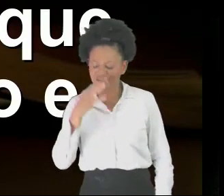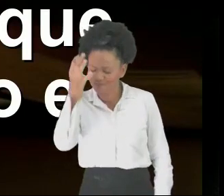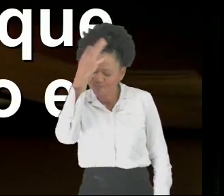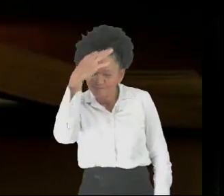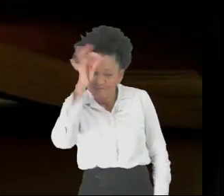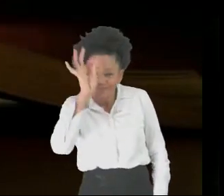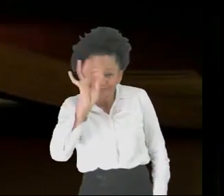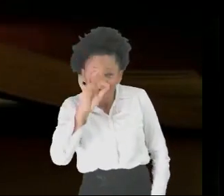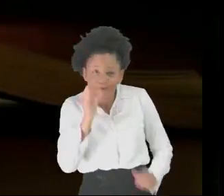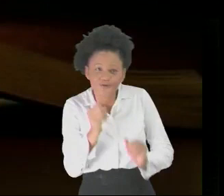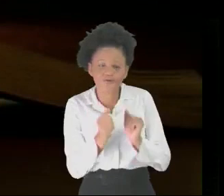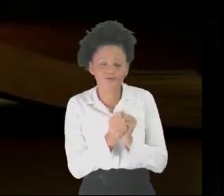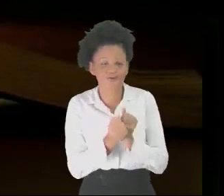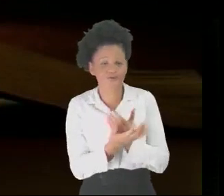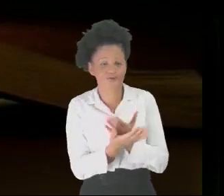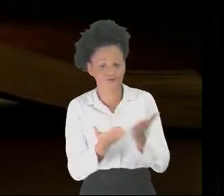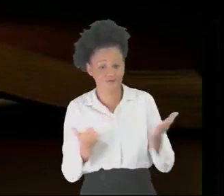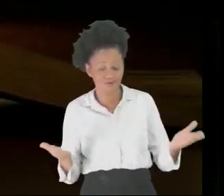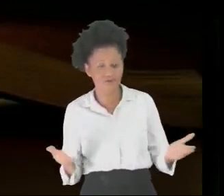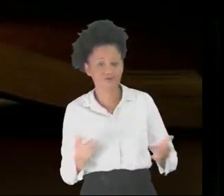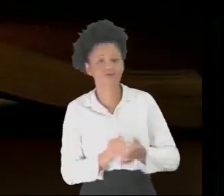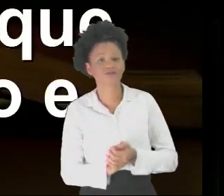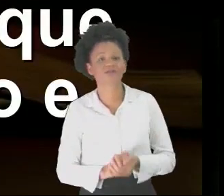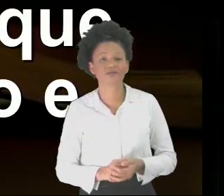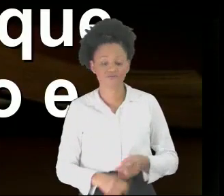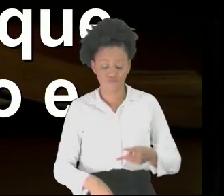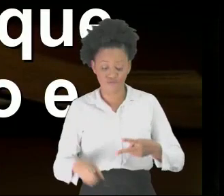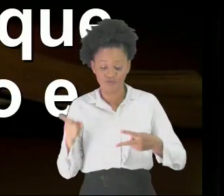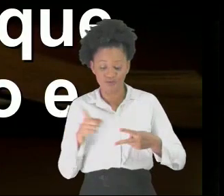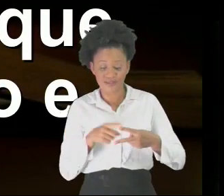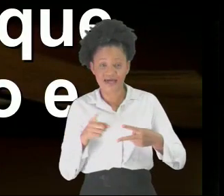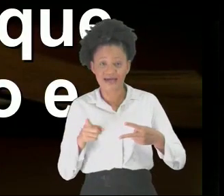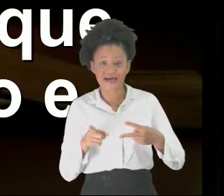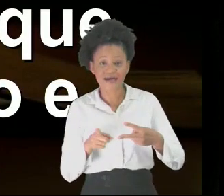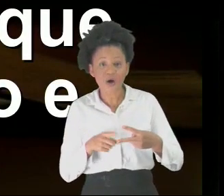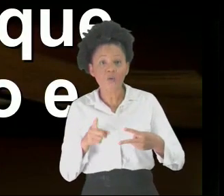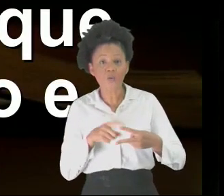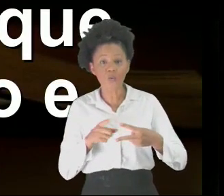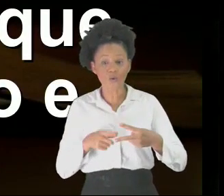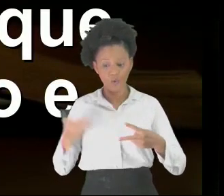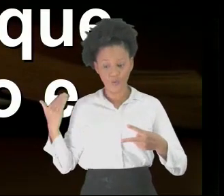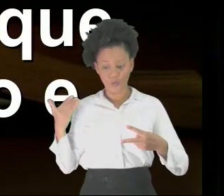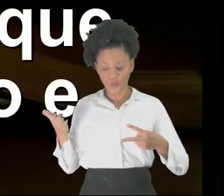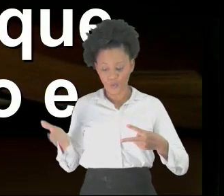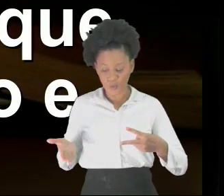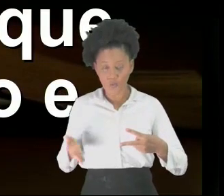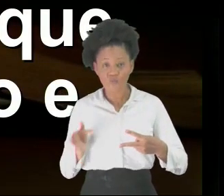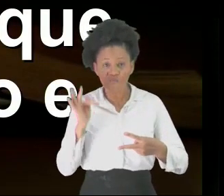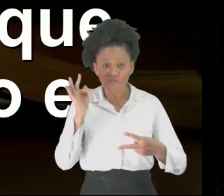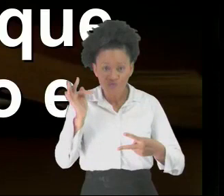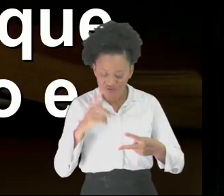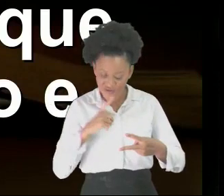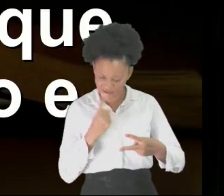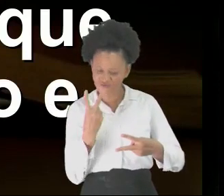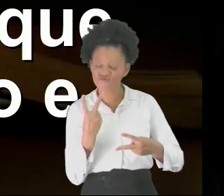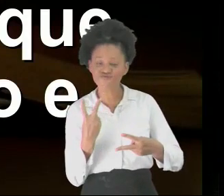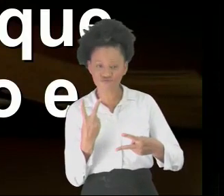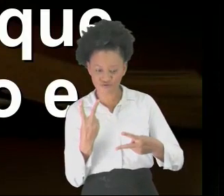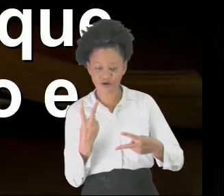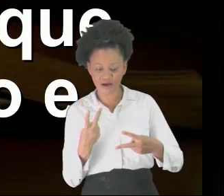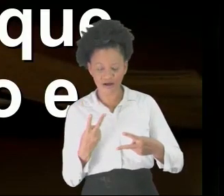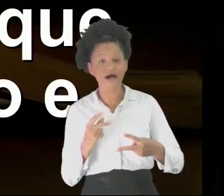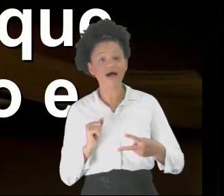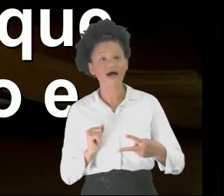convosco e estará em vós. Vejam dois tempos do verbo. Habita é presente ou é futuro?